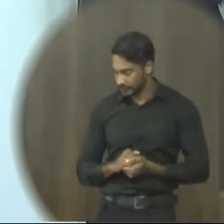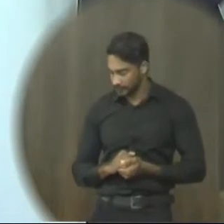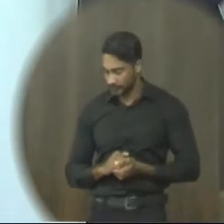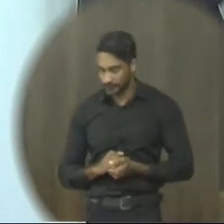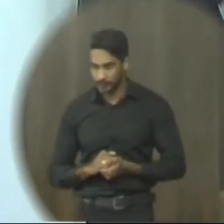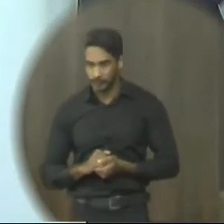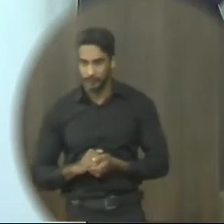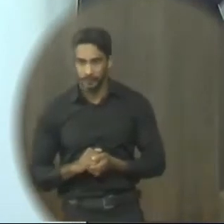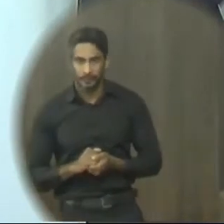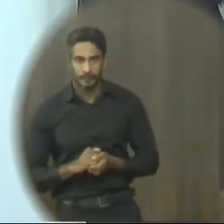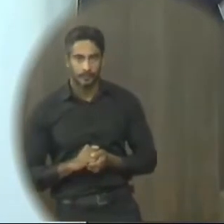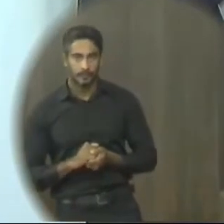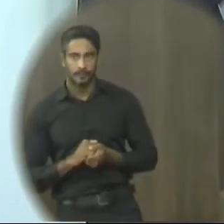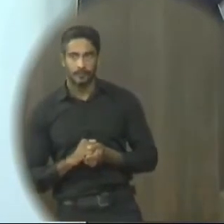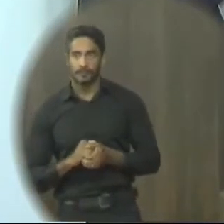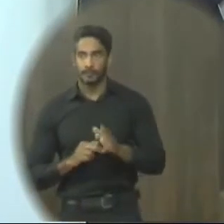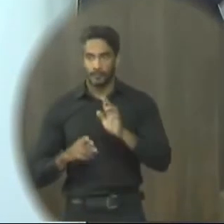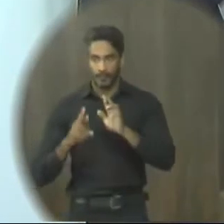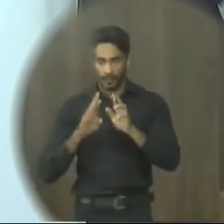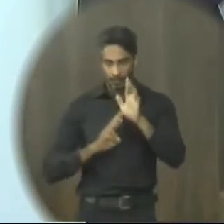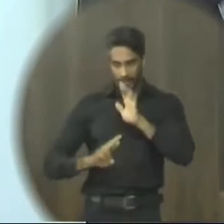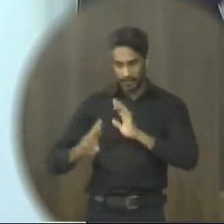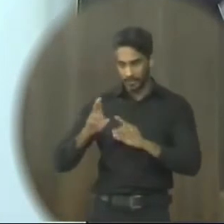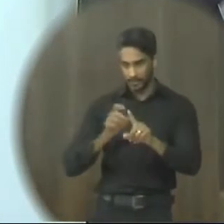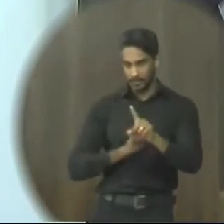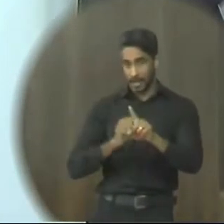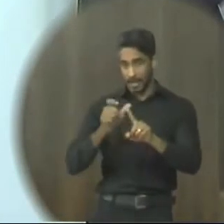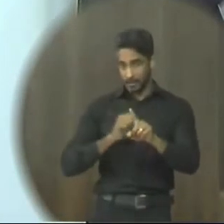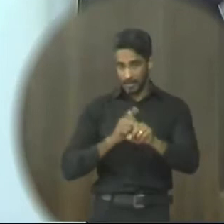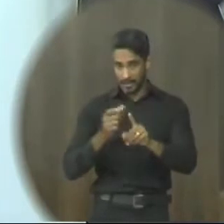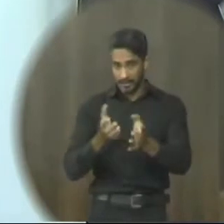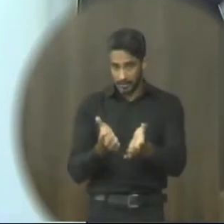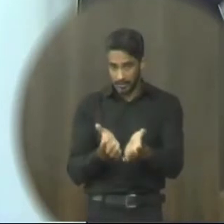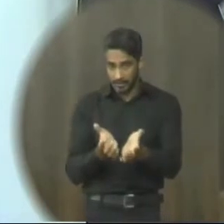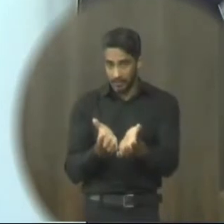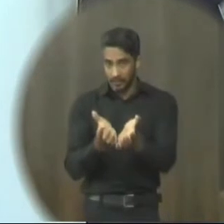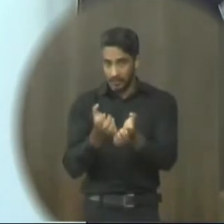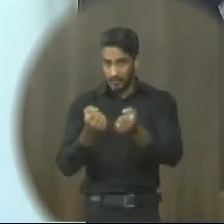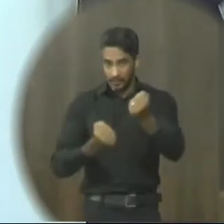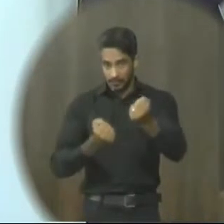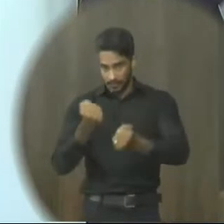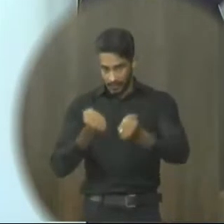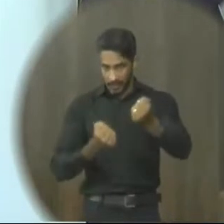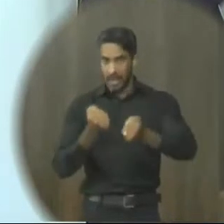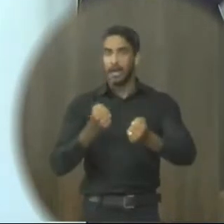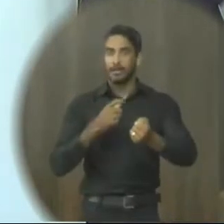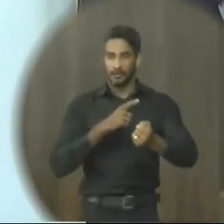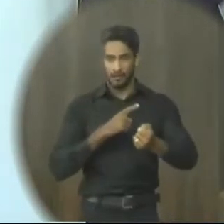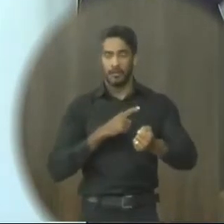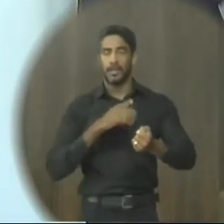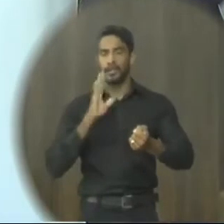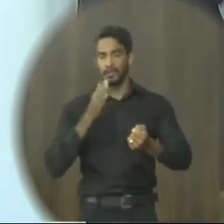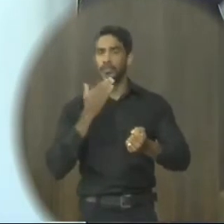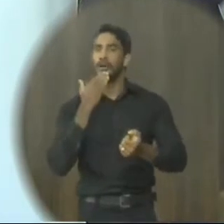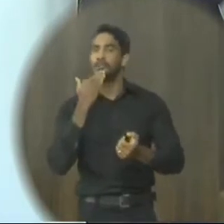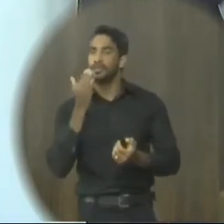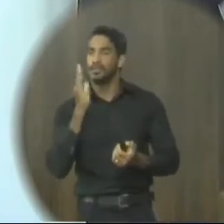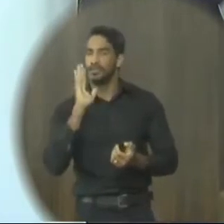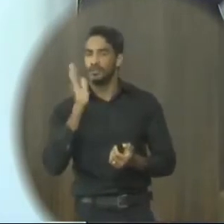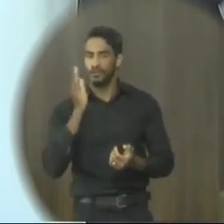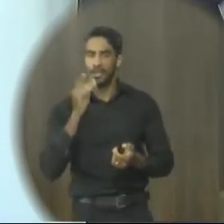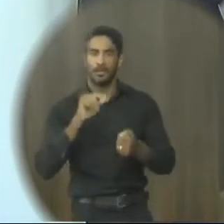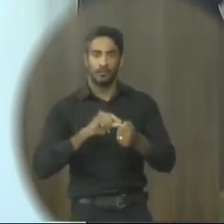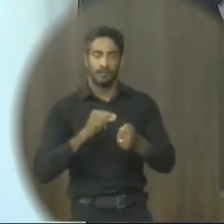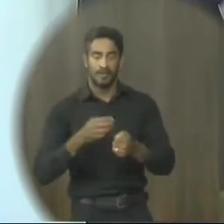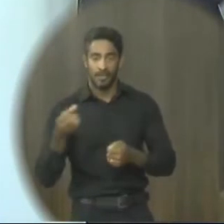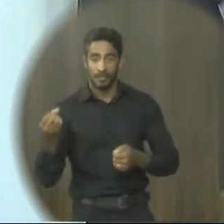Com relação à locação de máquina, a gente já tem já licitação de locação de máquinas. Inclusive, eu estou até fazendo